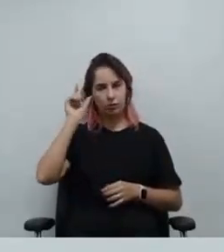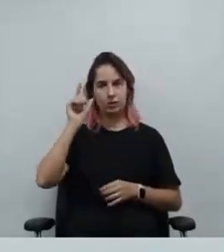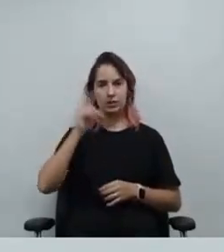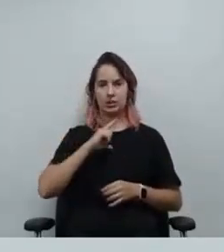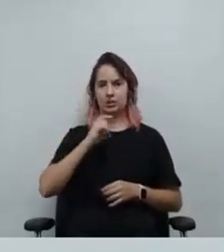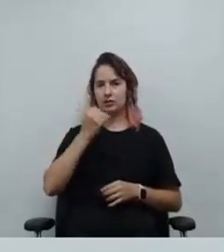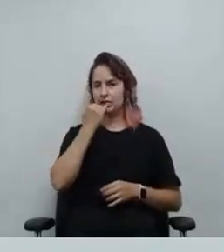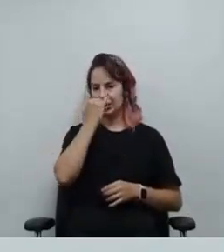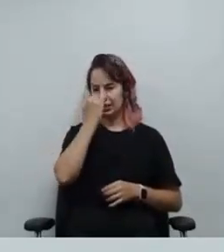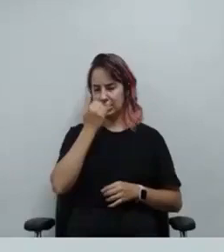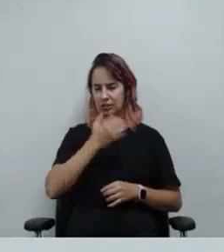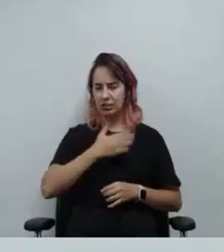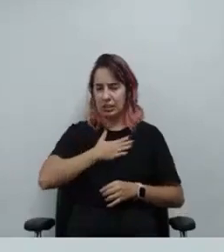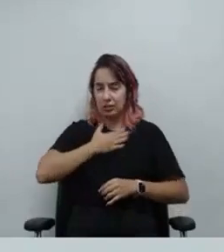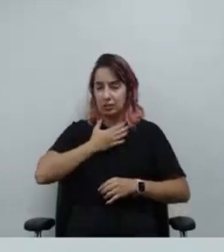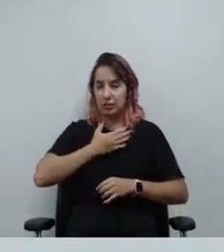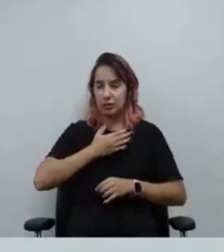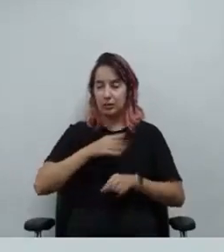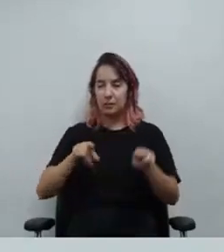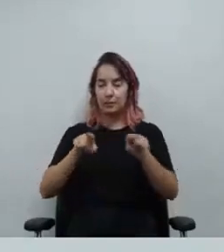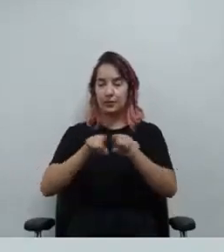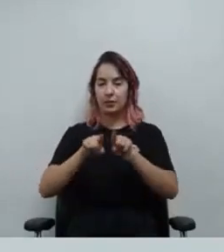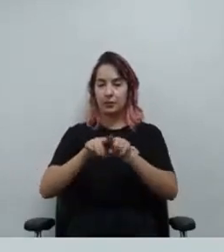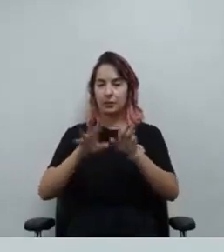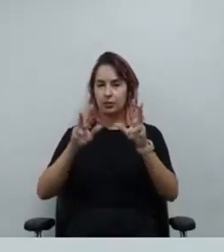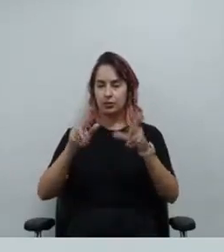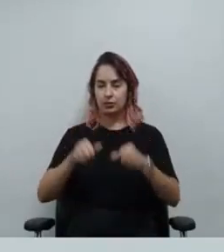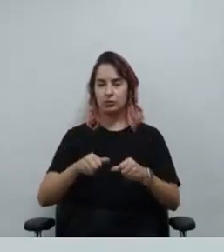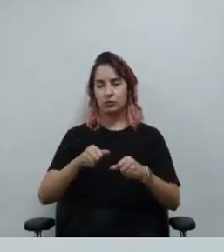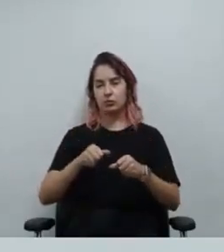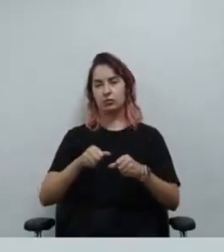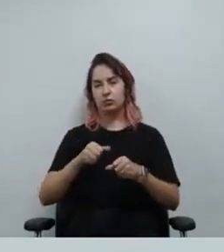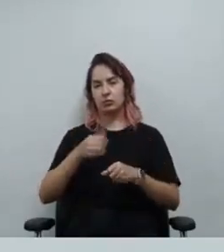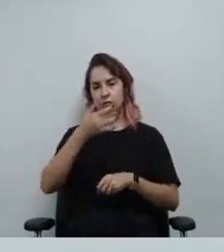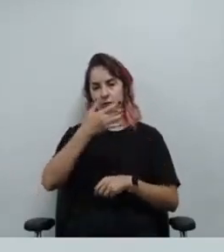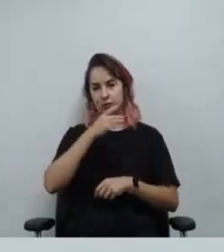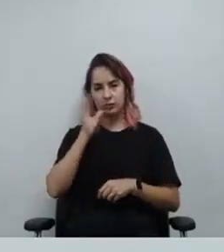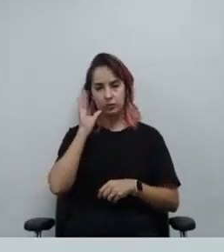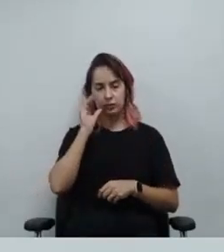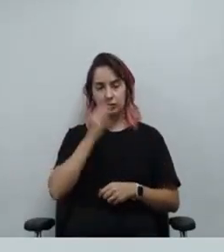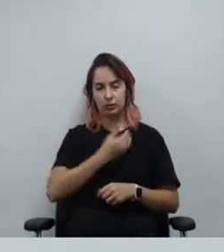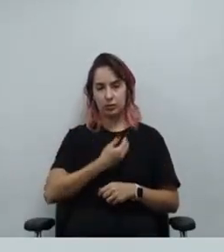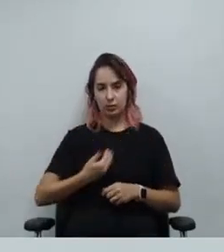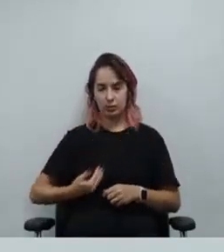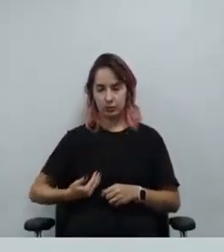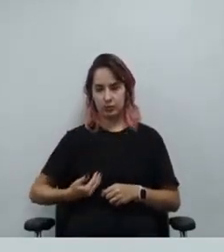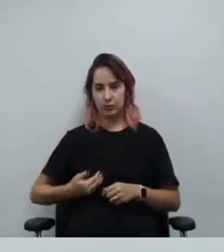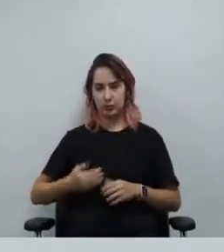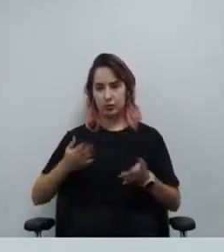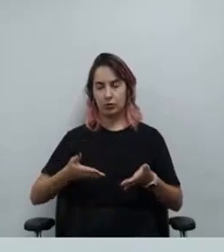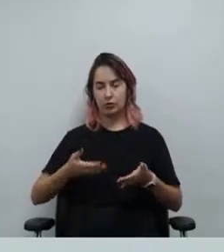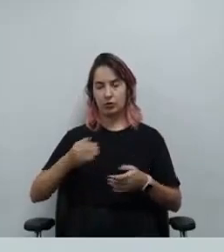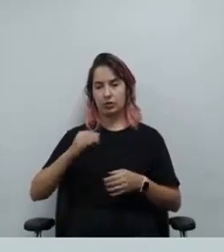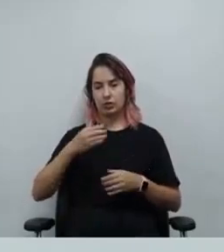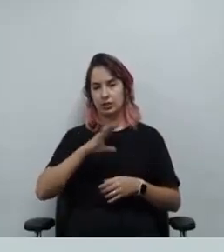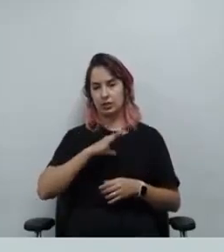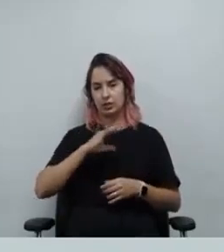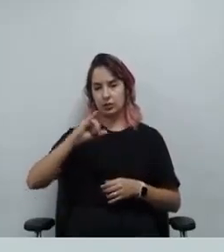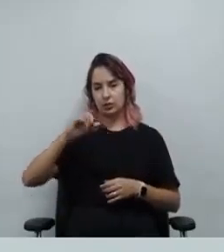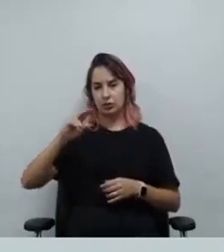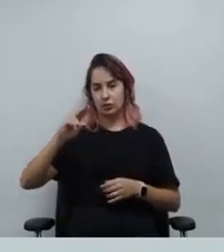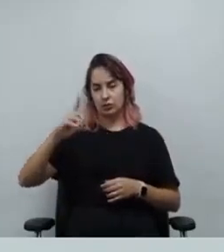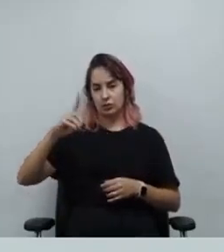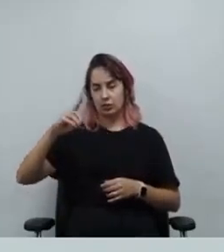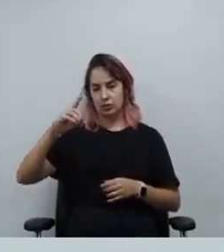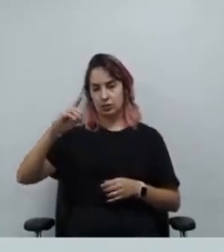assustador, né, e também com relação a todos os servidores, defensores que passaram por esse incidente hoje em Jundiaí. Concordo que é